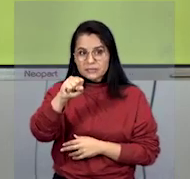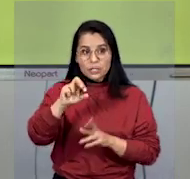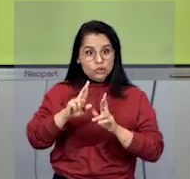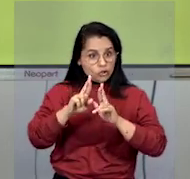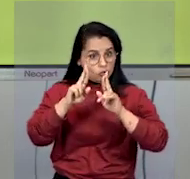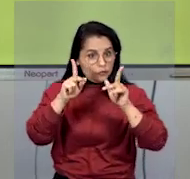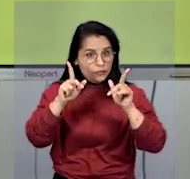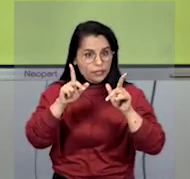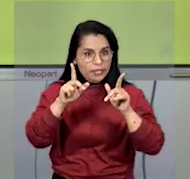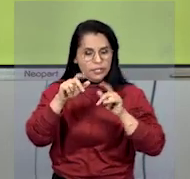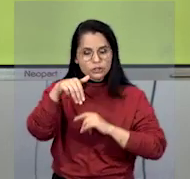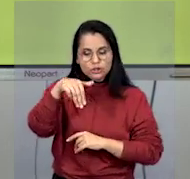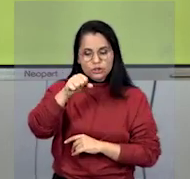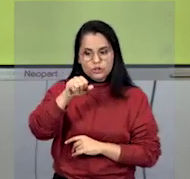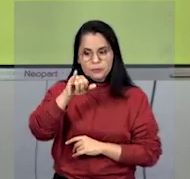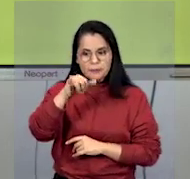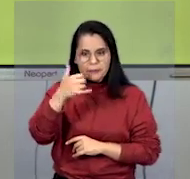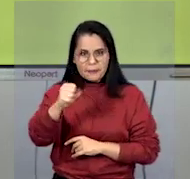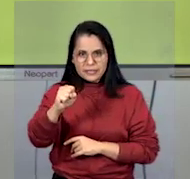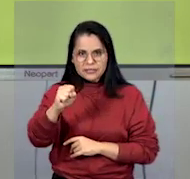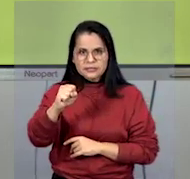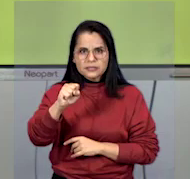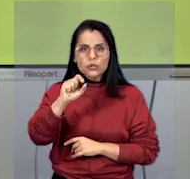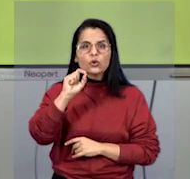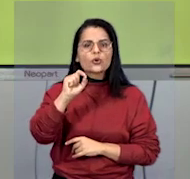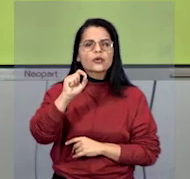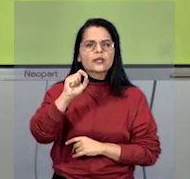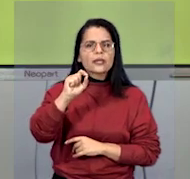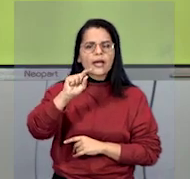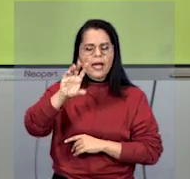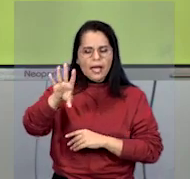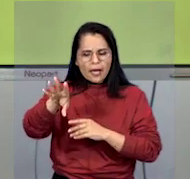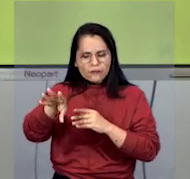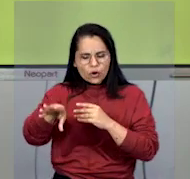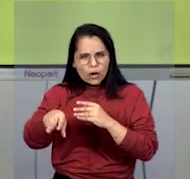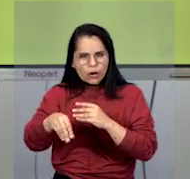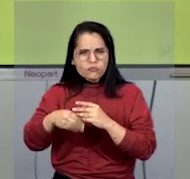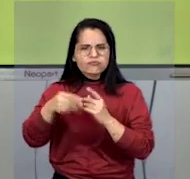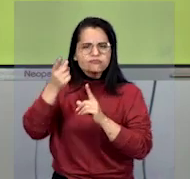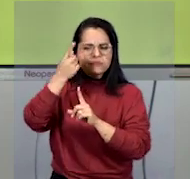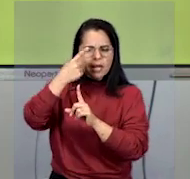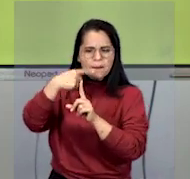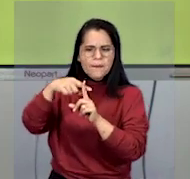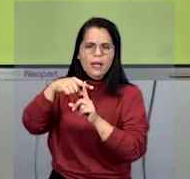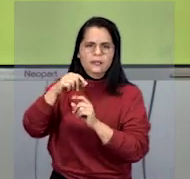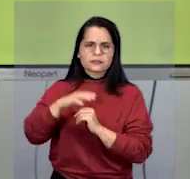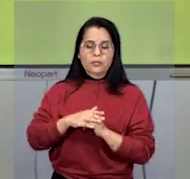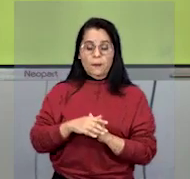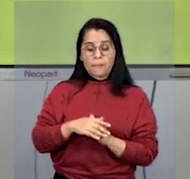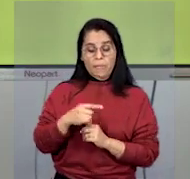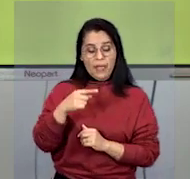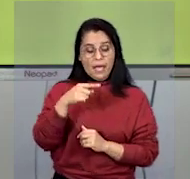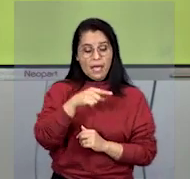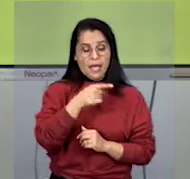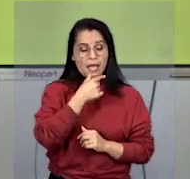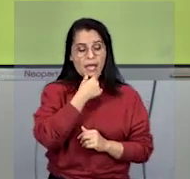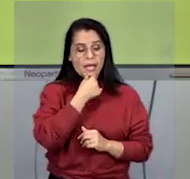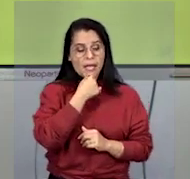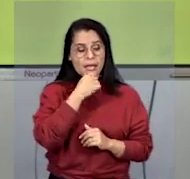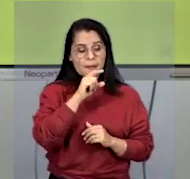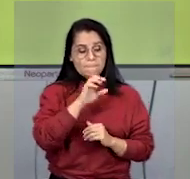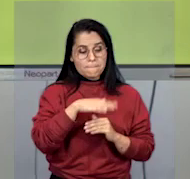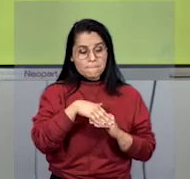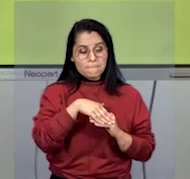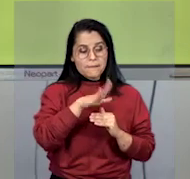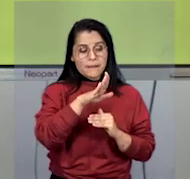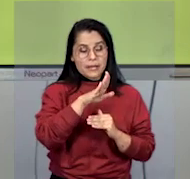Mais, já fala, mais. Mais é um acréscimo. Ele é mais alto do que ela. Ou fazendo uma